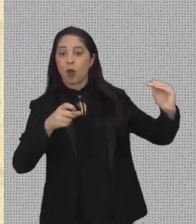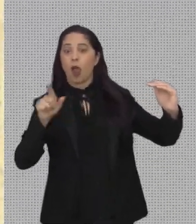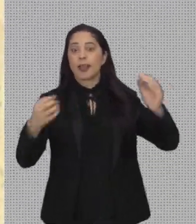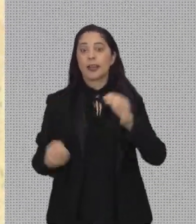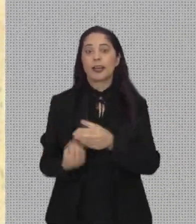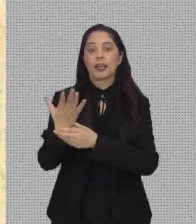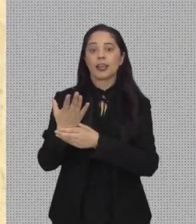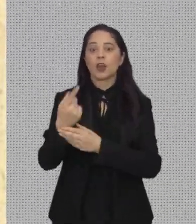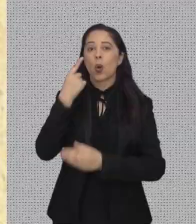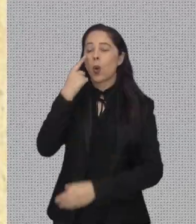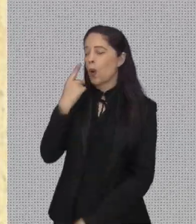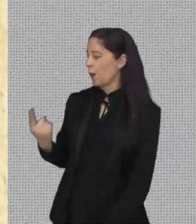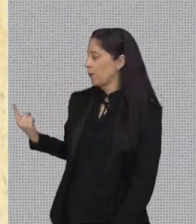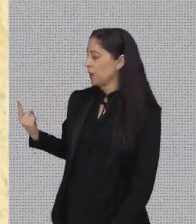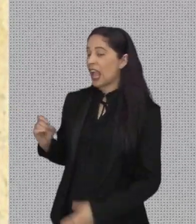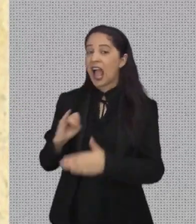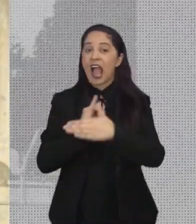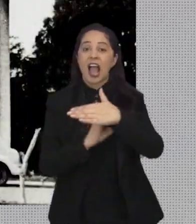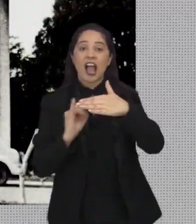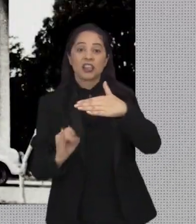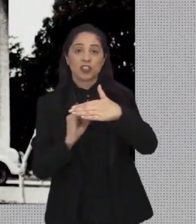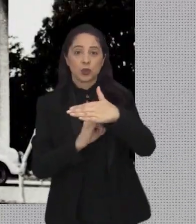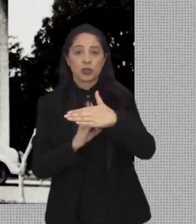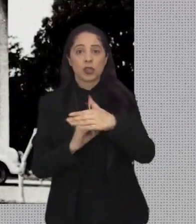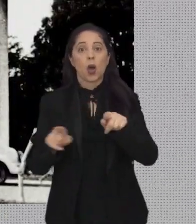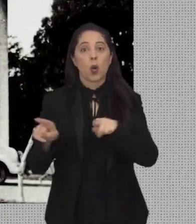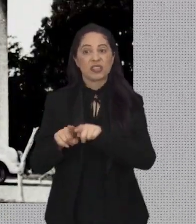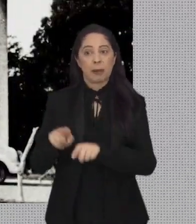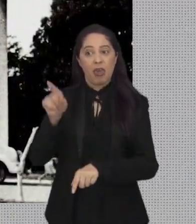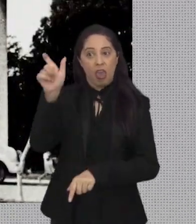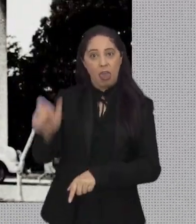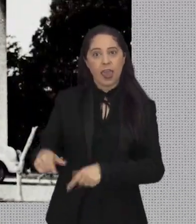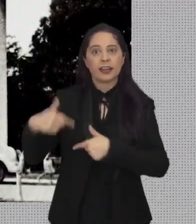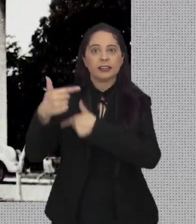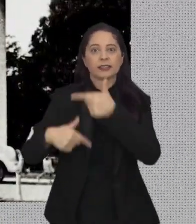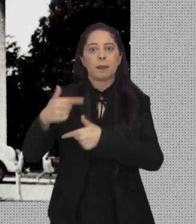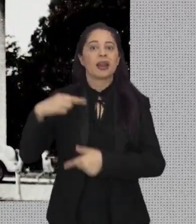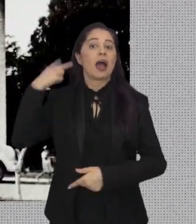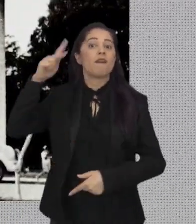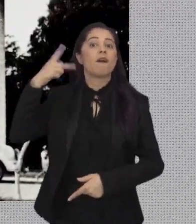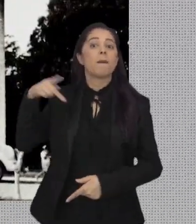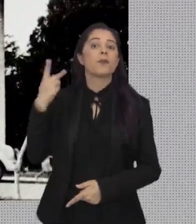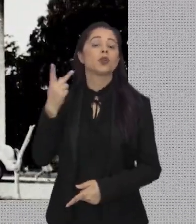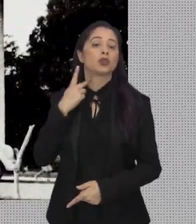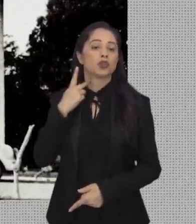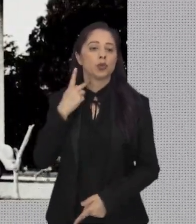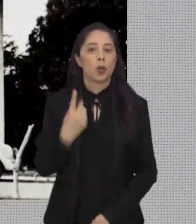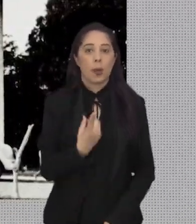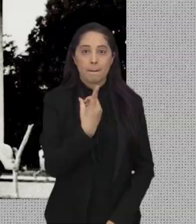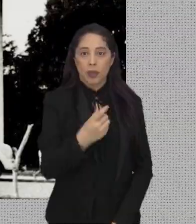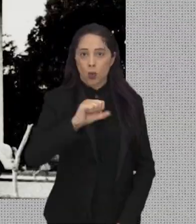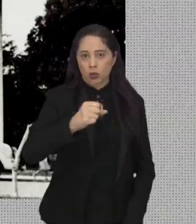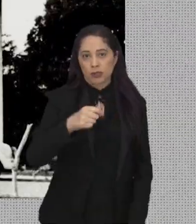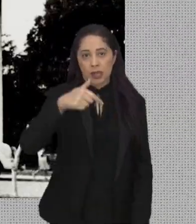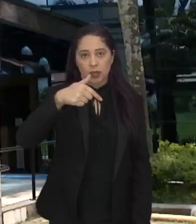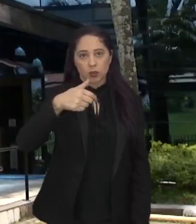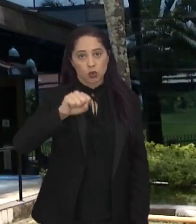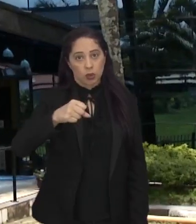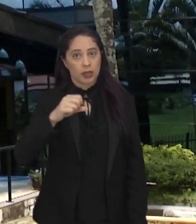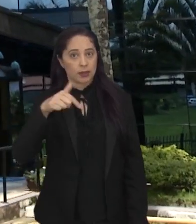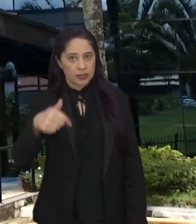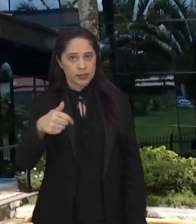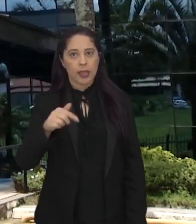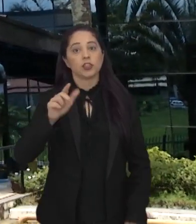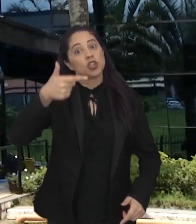de diretor de uma instituição filantrópica e dividia as funções como promotor público. Indignado com as injustiças,